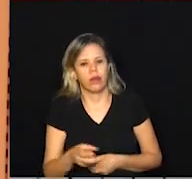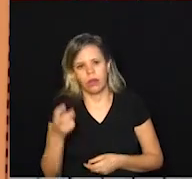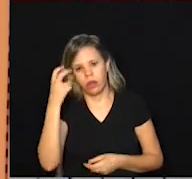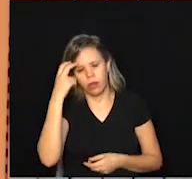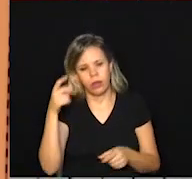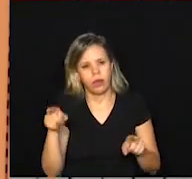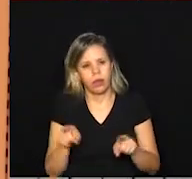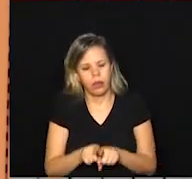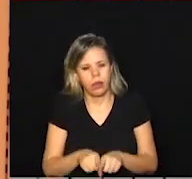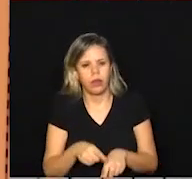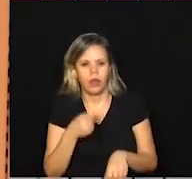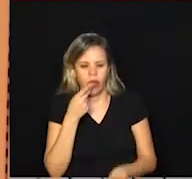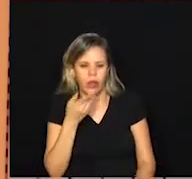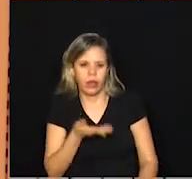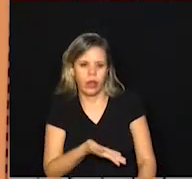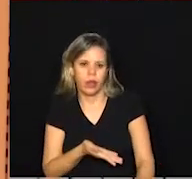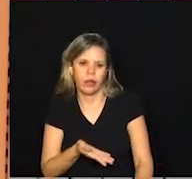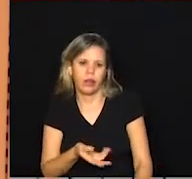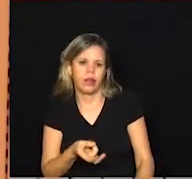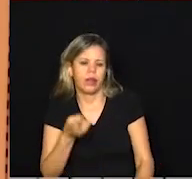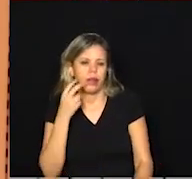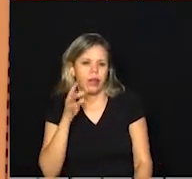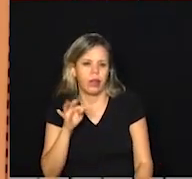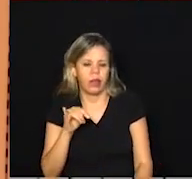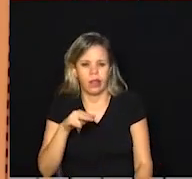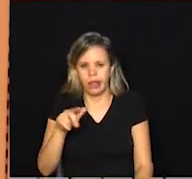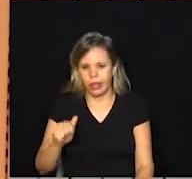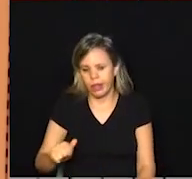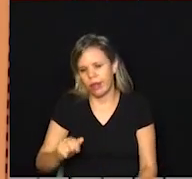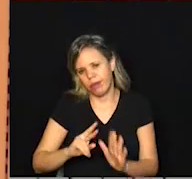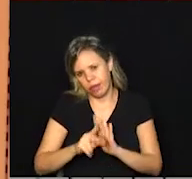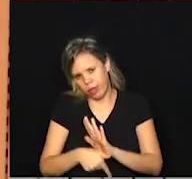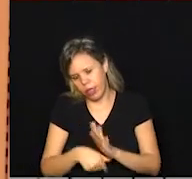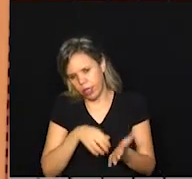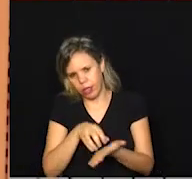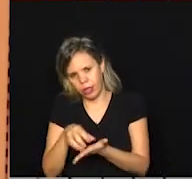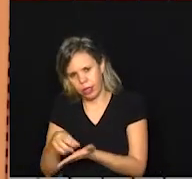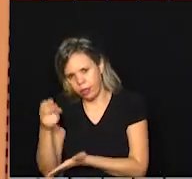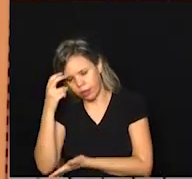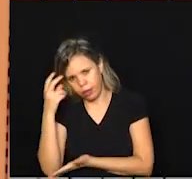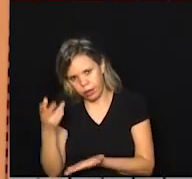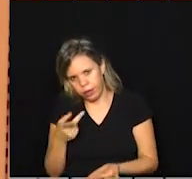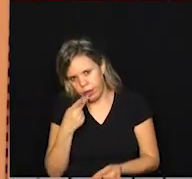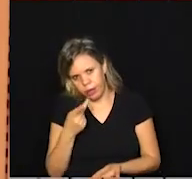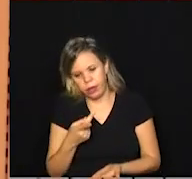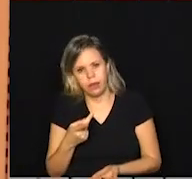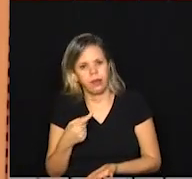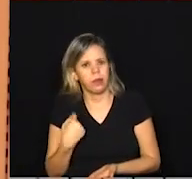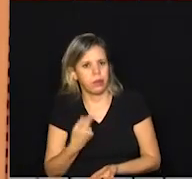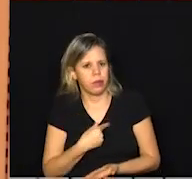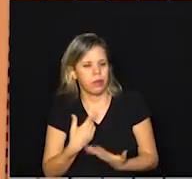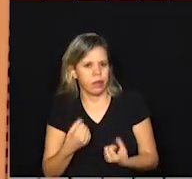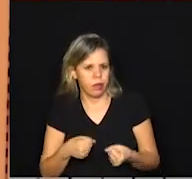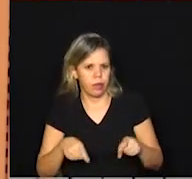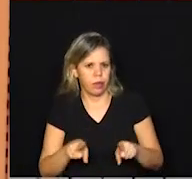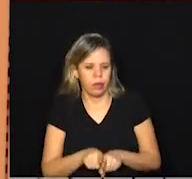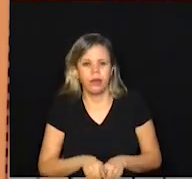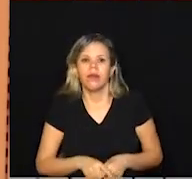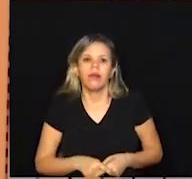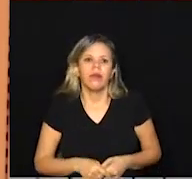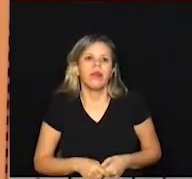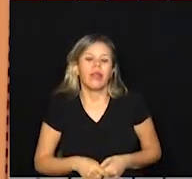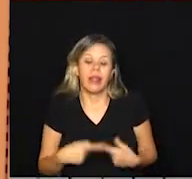Cultura também foram citadas aqui a Casa de Cultura Tainã e baú é que denotam assim